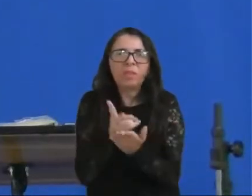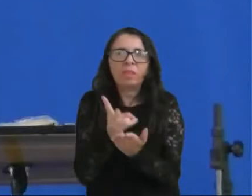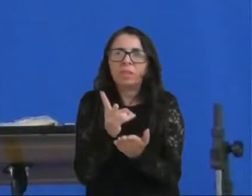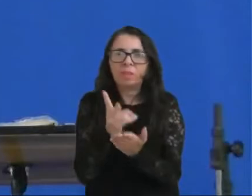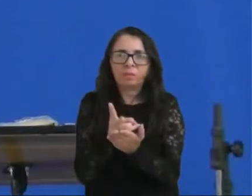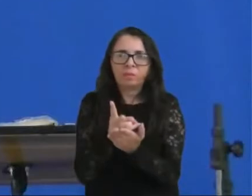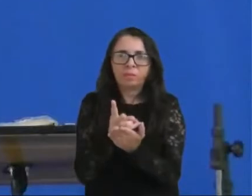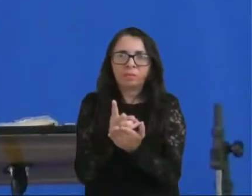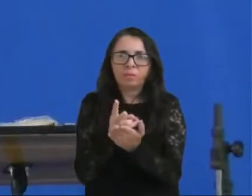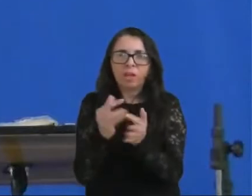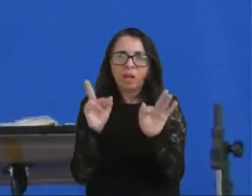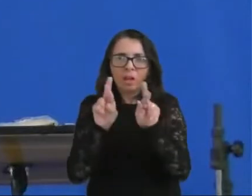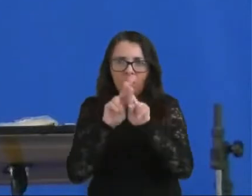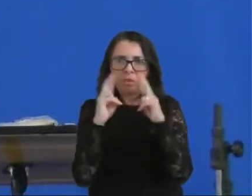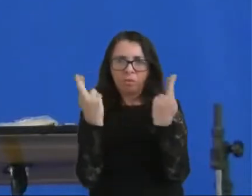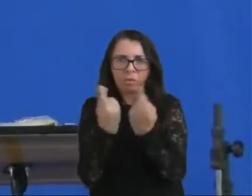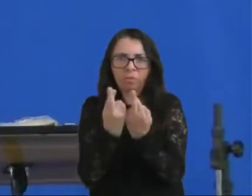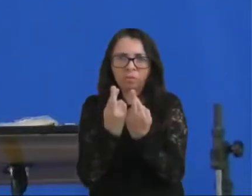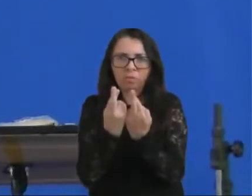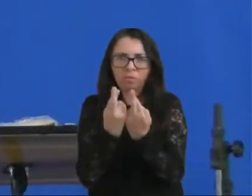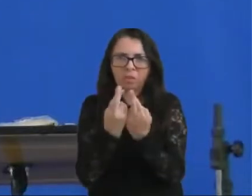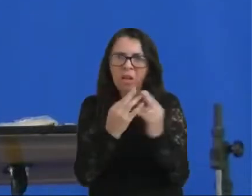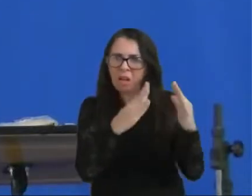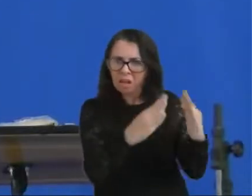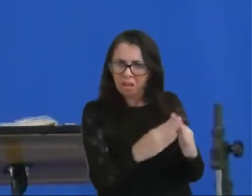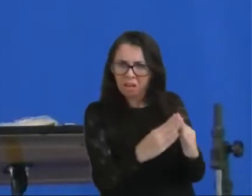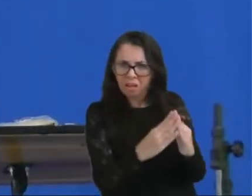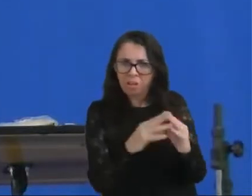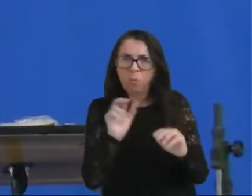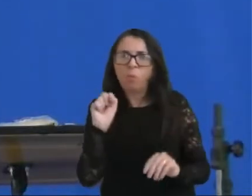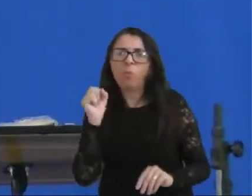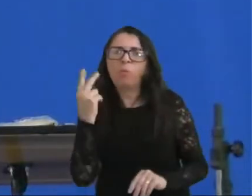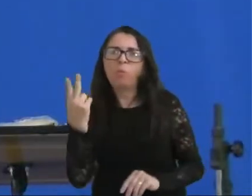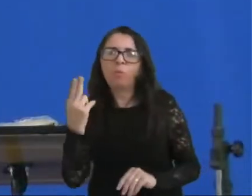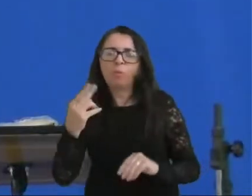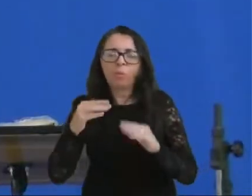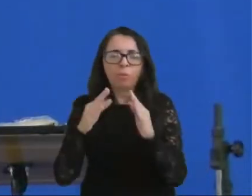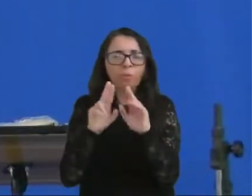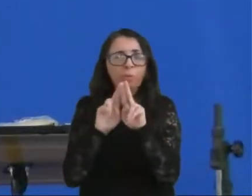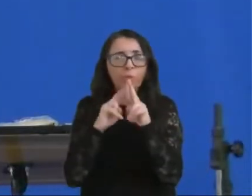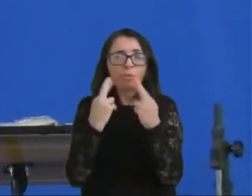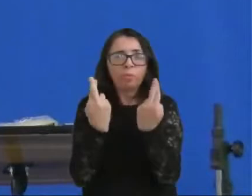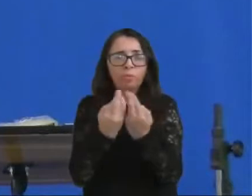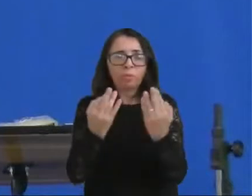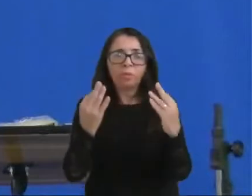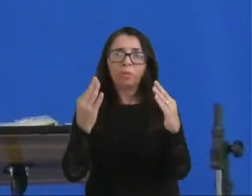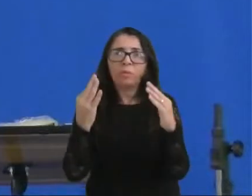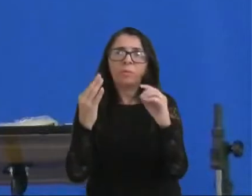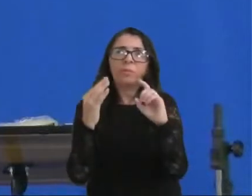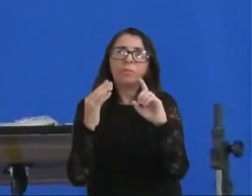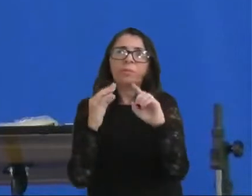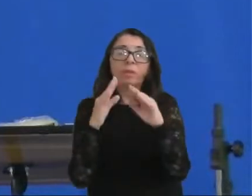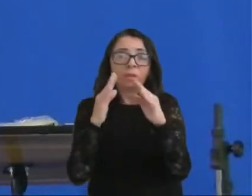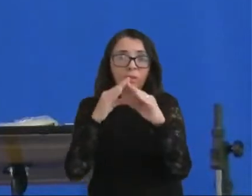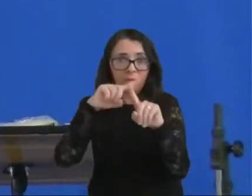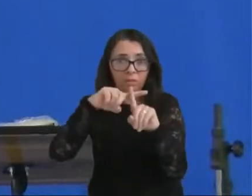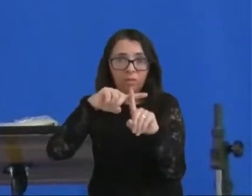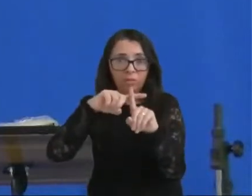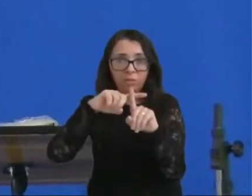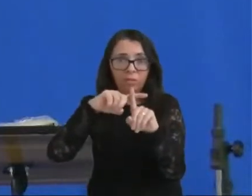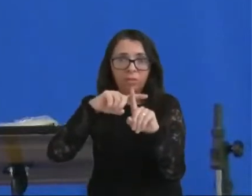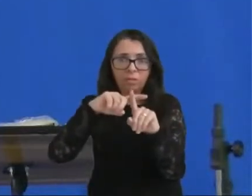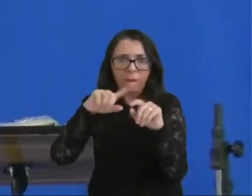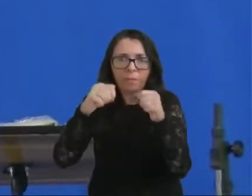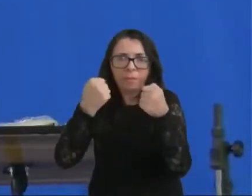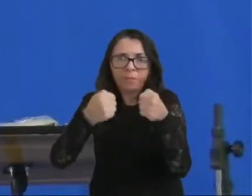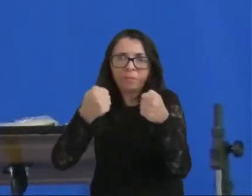Cremos na transcendência, cremos que Deus transcende todas as coisas, cremos que Deus é supremo, está sobre o ultracéu,